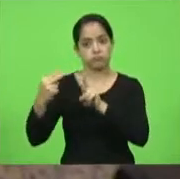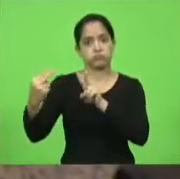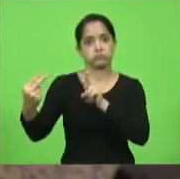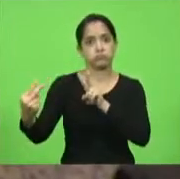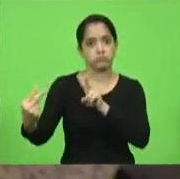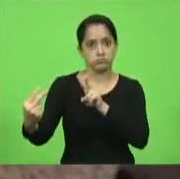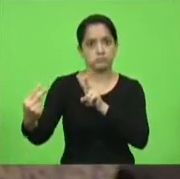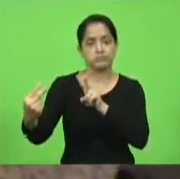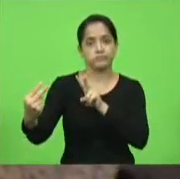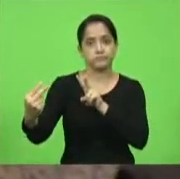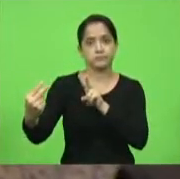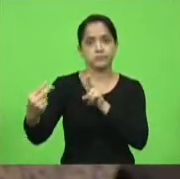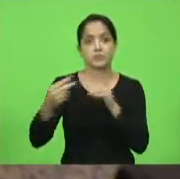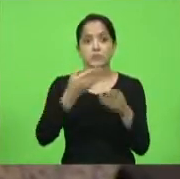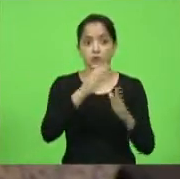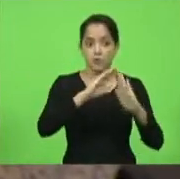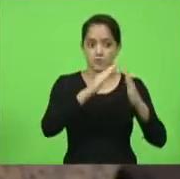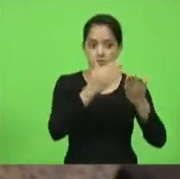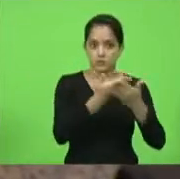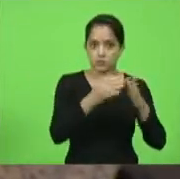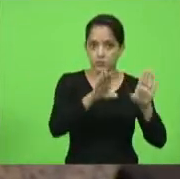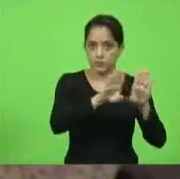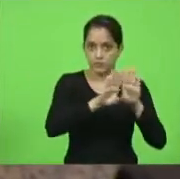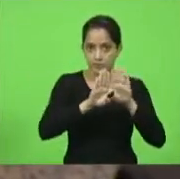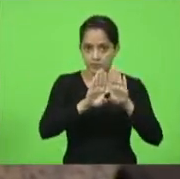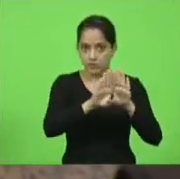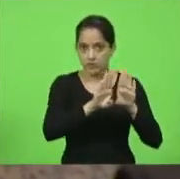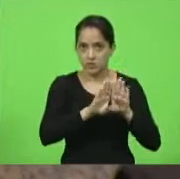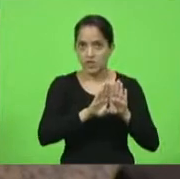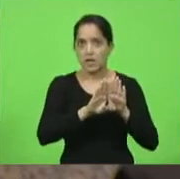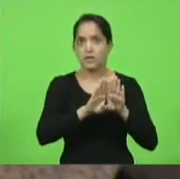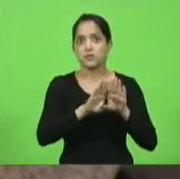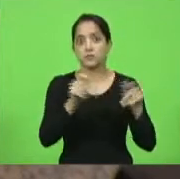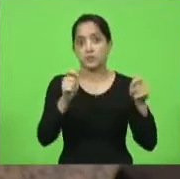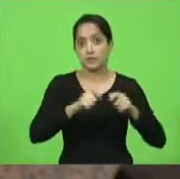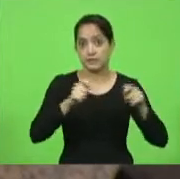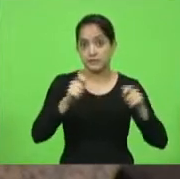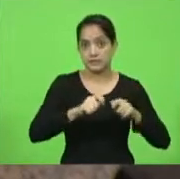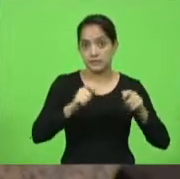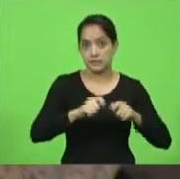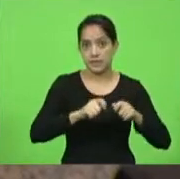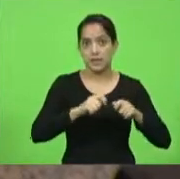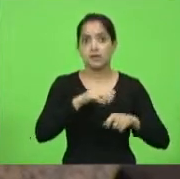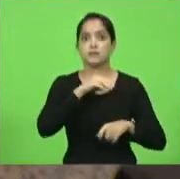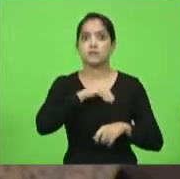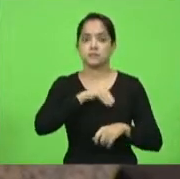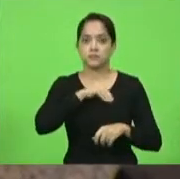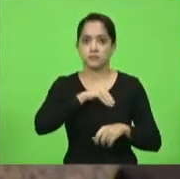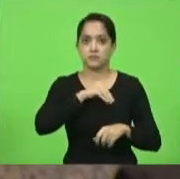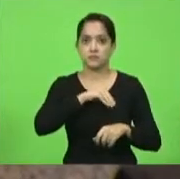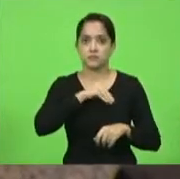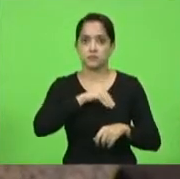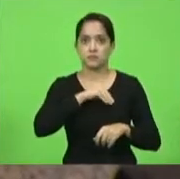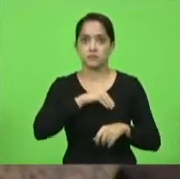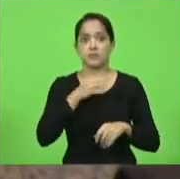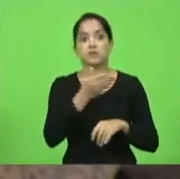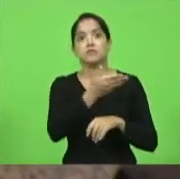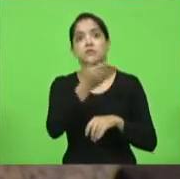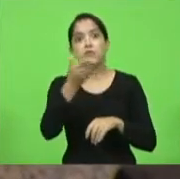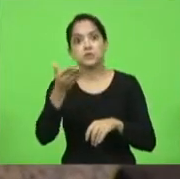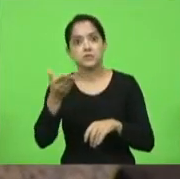remotamente com as escolas fechadas porque têm estabilidade e recebem o seu salário, você está